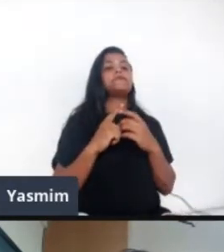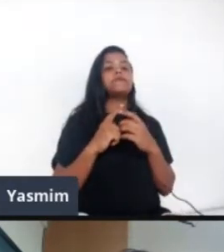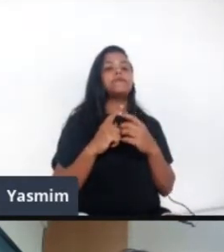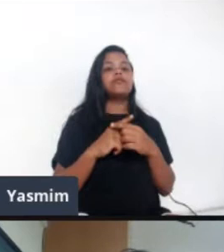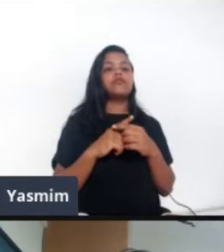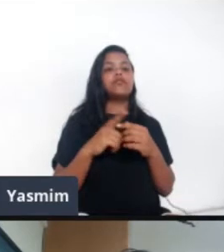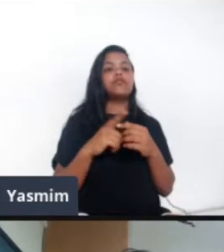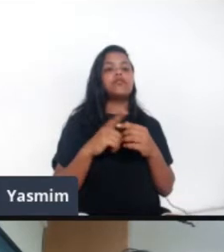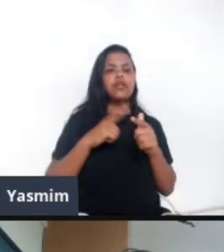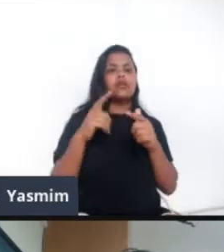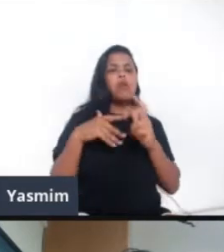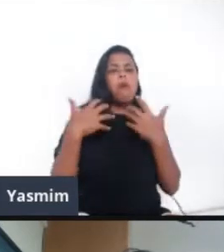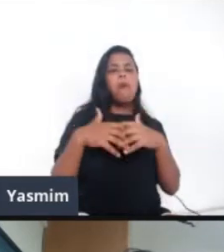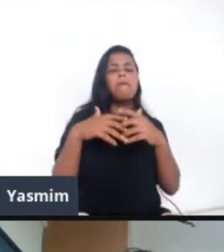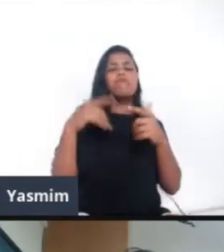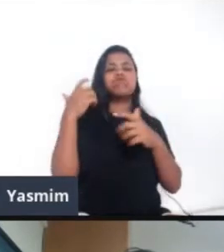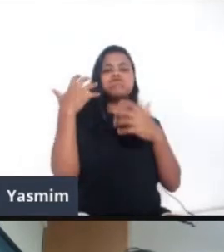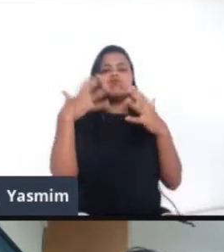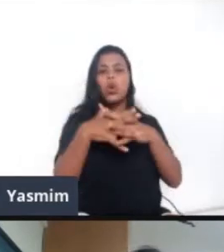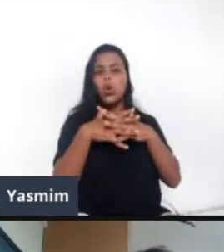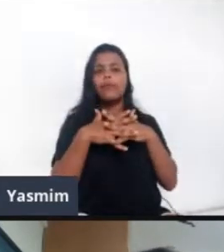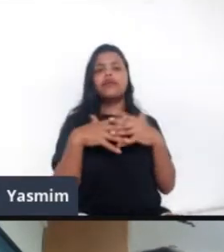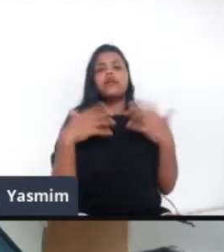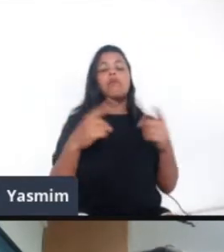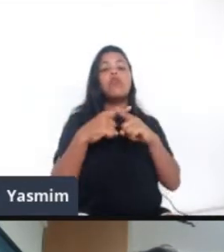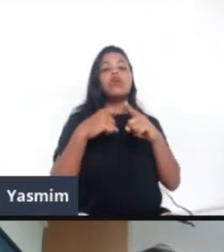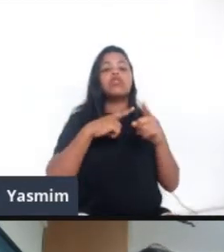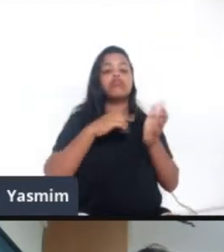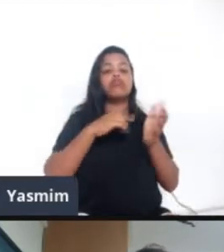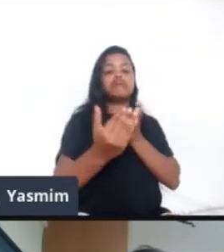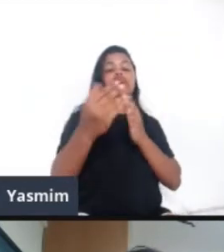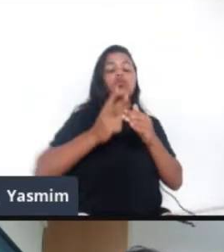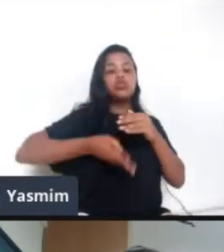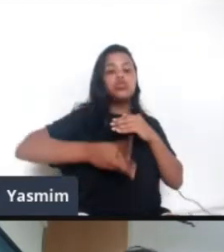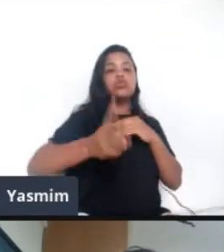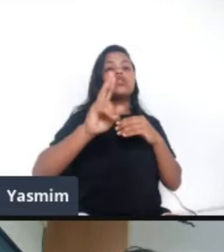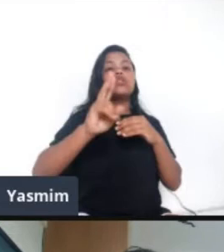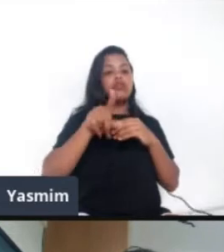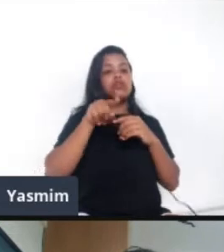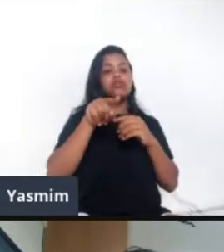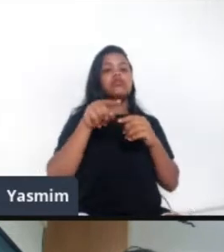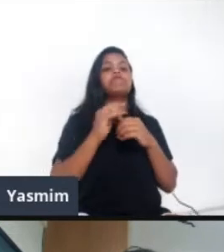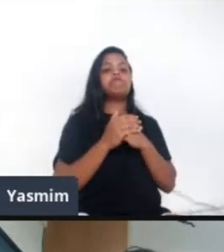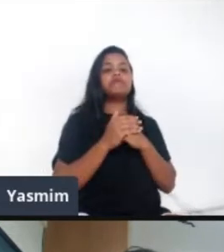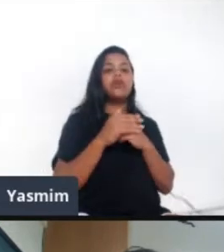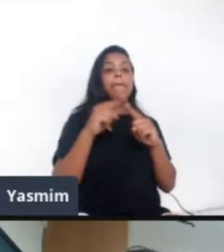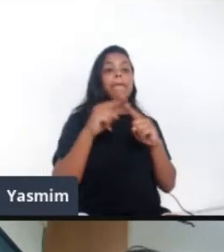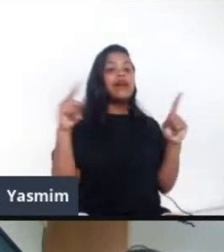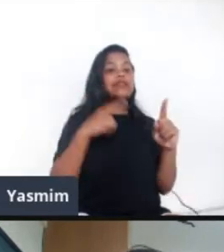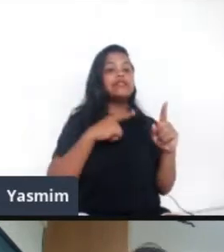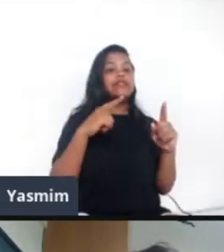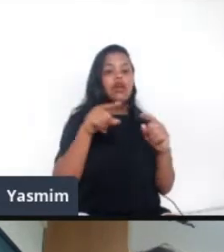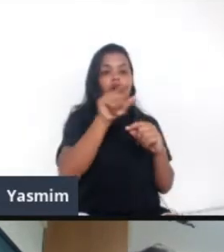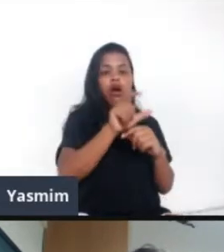publicação, onde nós temos a aprovação da ivermectina, um fármaco aprovado pela FDA, mas impedindo a replicação